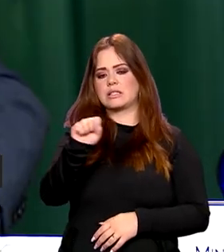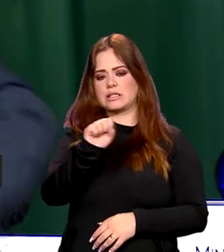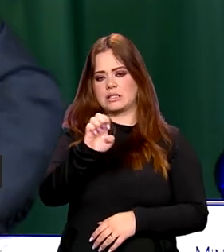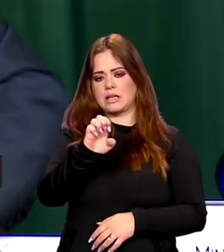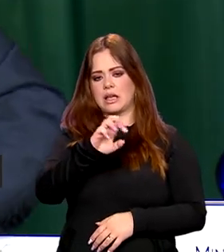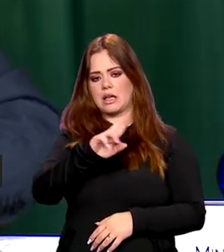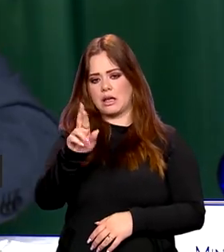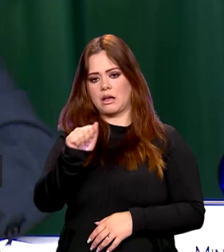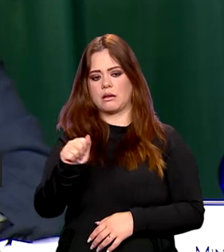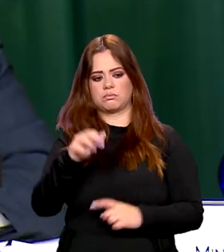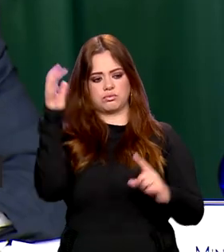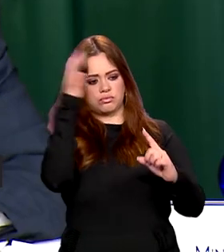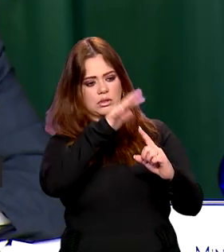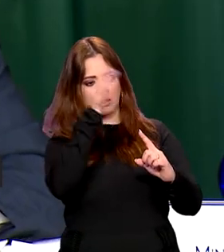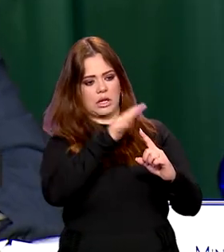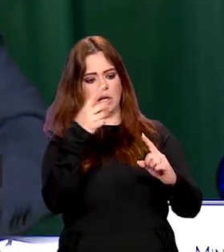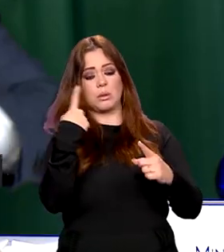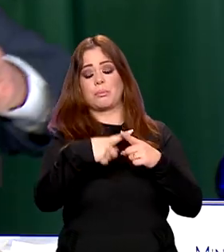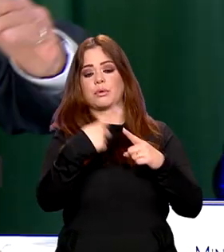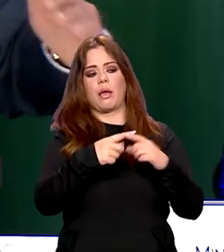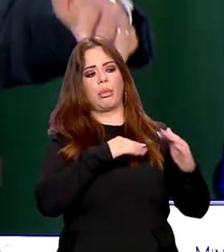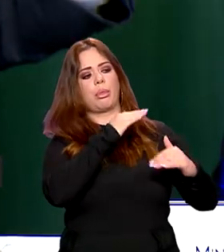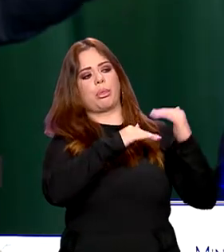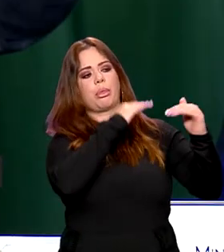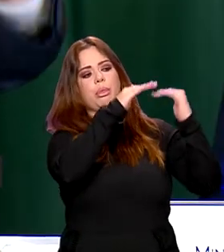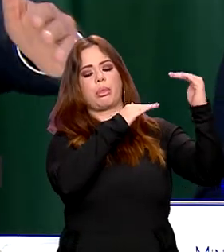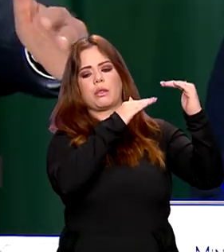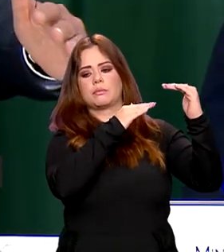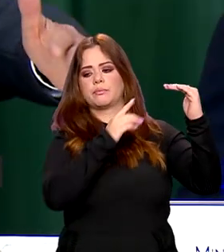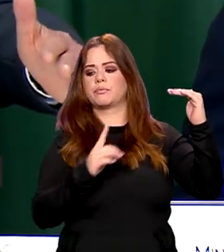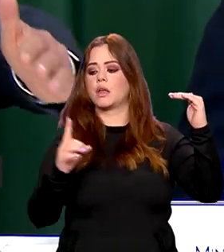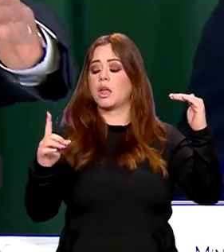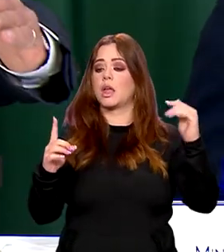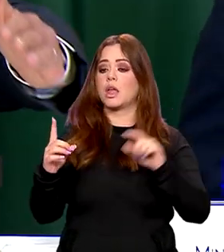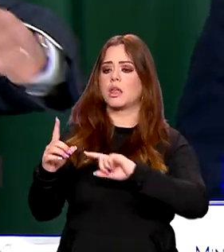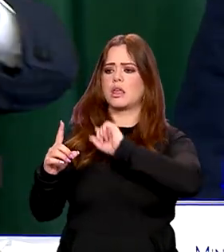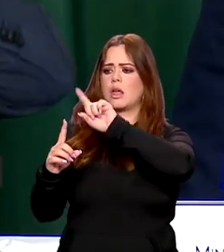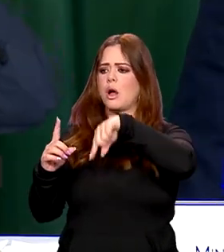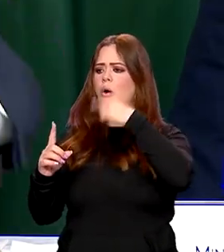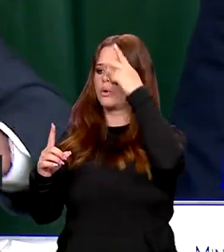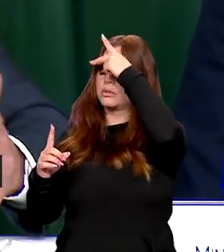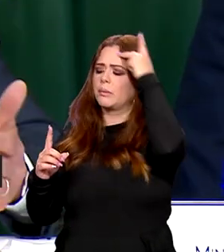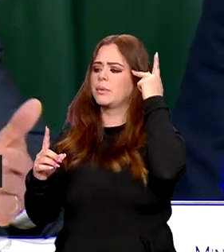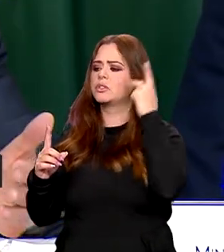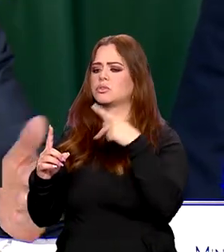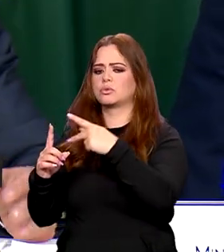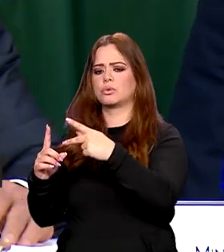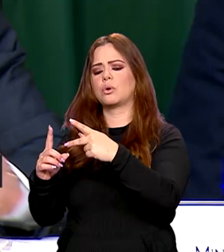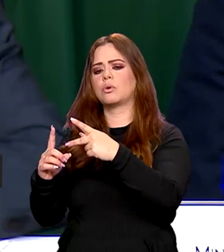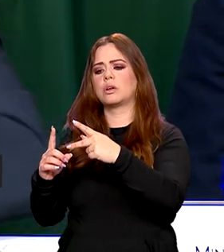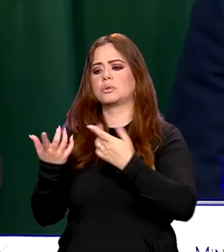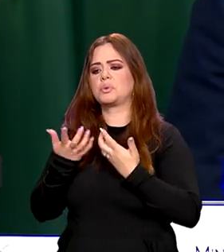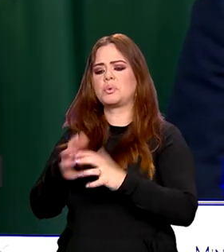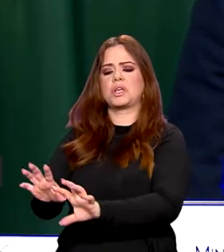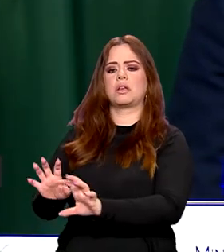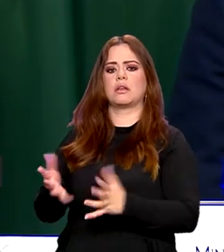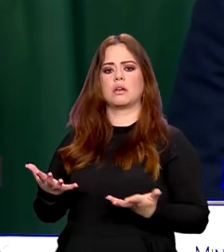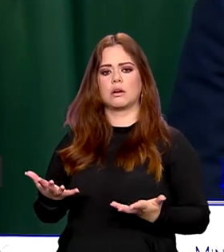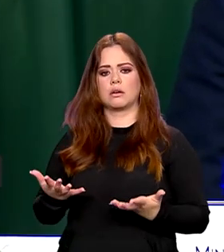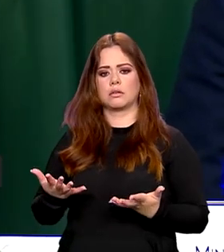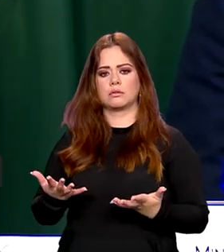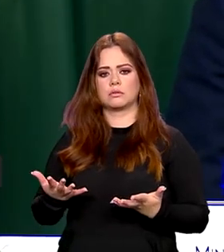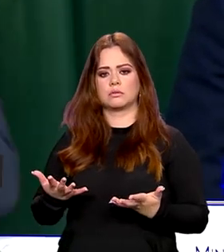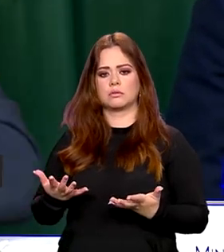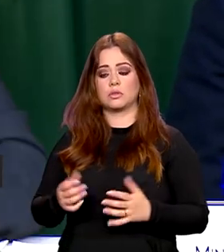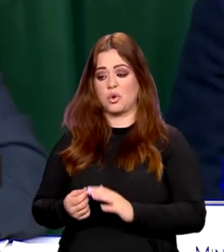era desenvolvimentista. E ficou uma briga durante séculos. Quem é desenvolvimentista e quem é